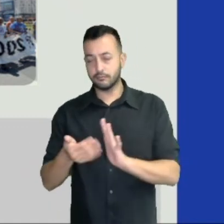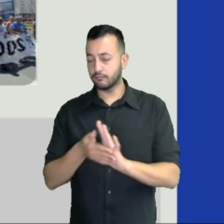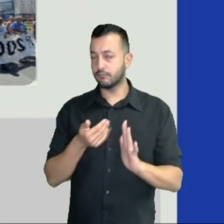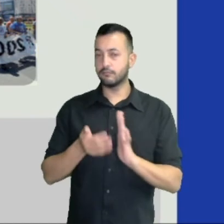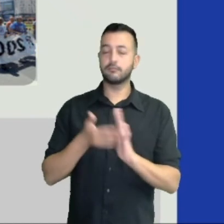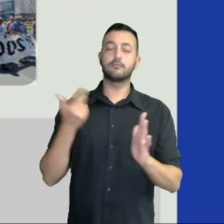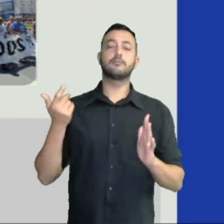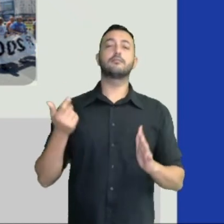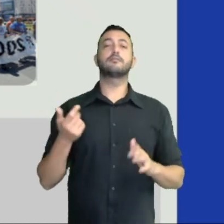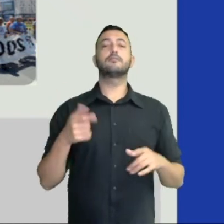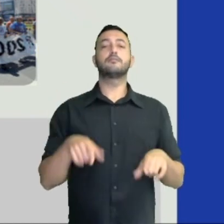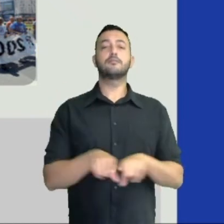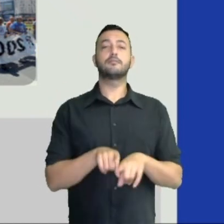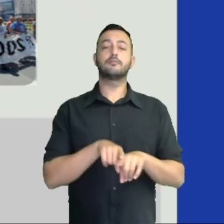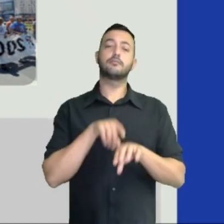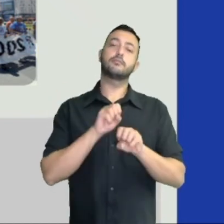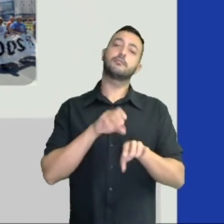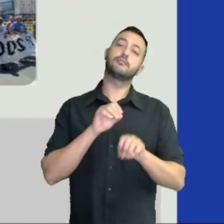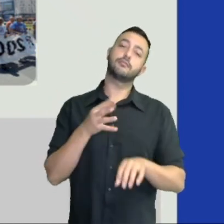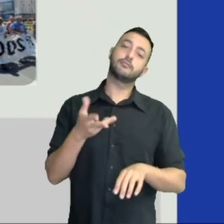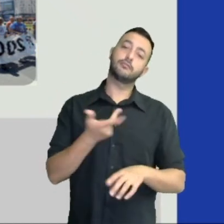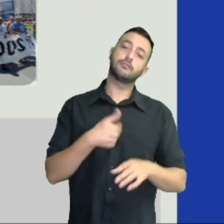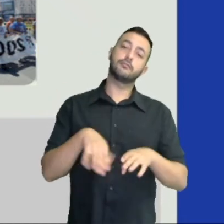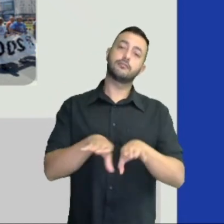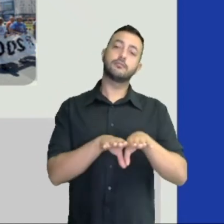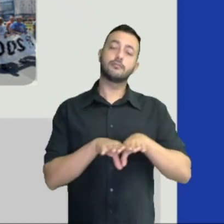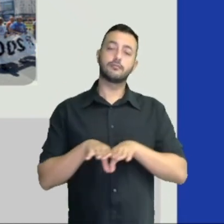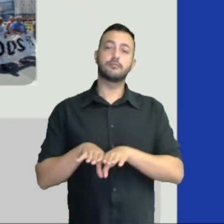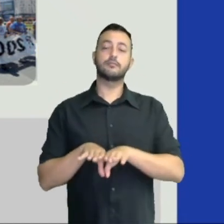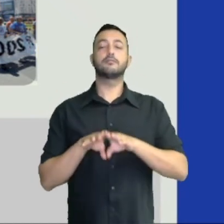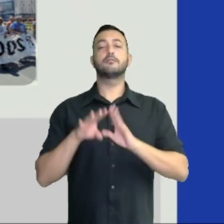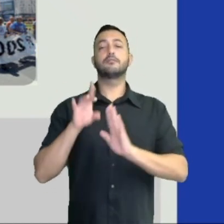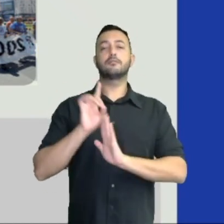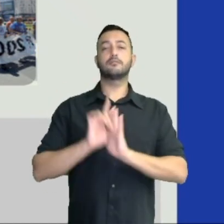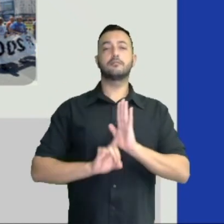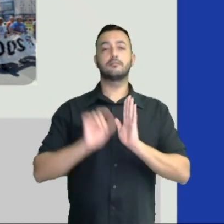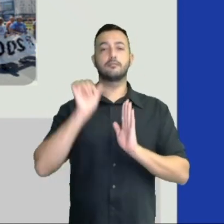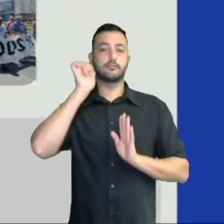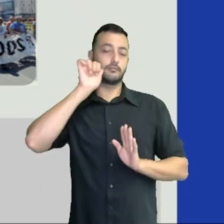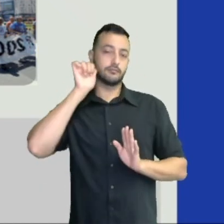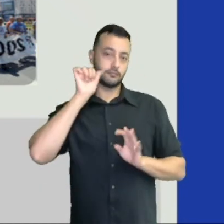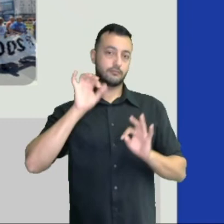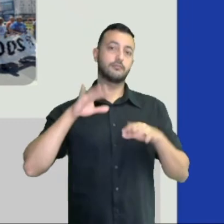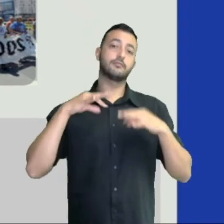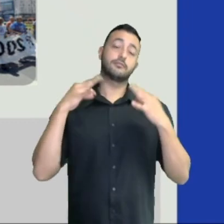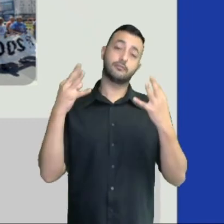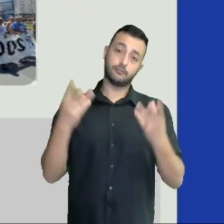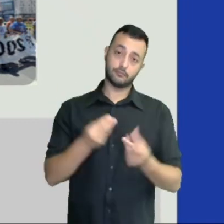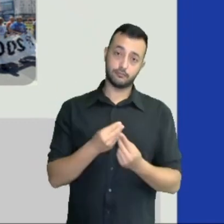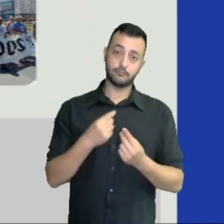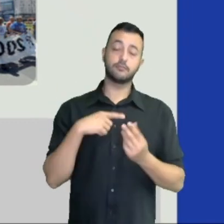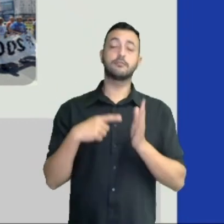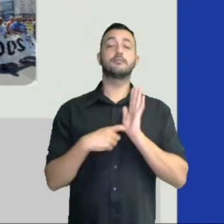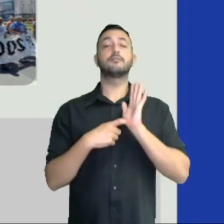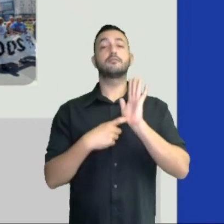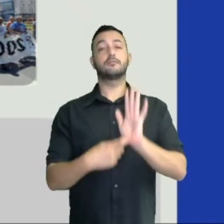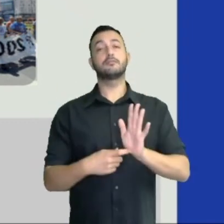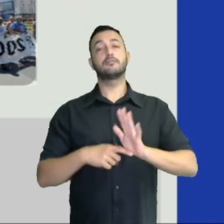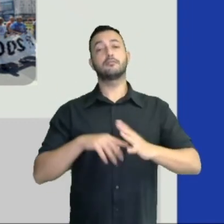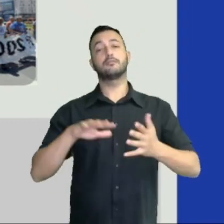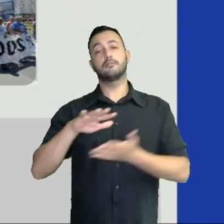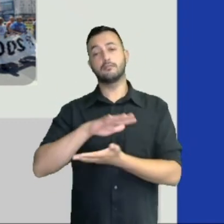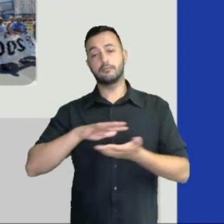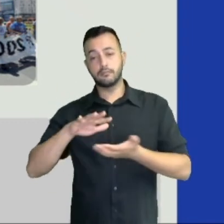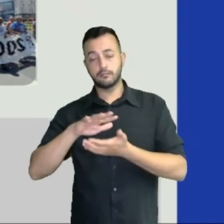a questão de educação de qualidade para todos, os direitos das mulheres. Então, todas elas são representadas por